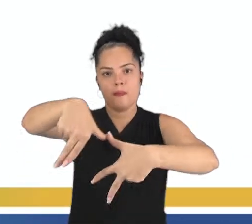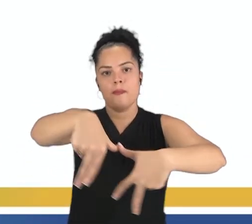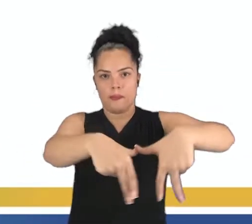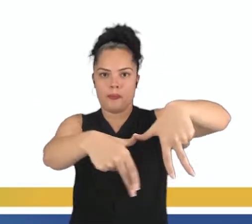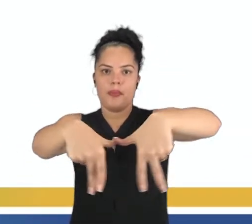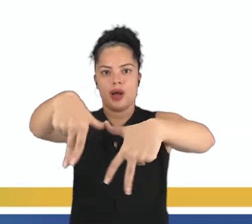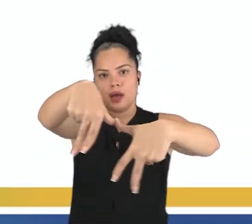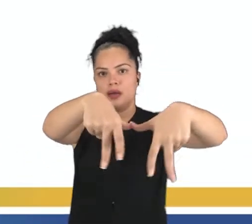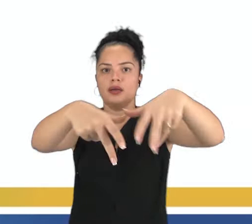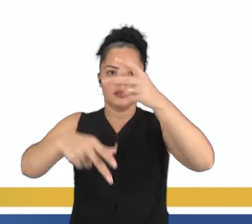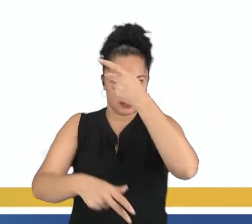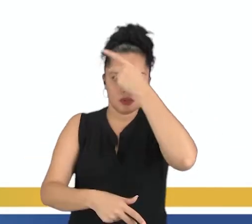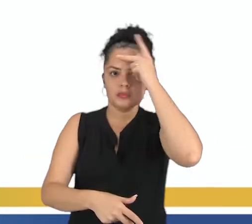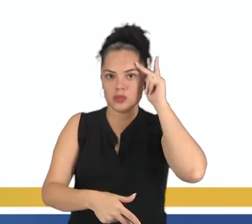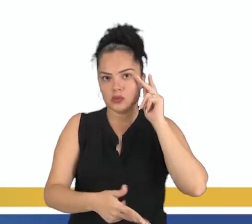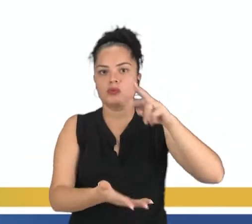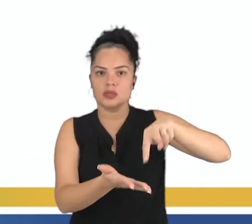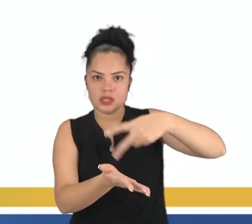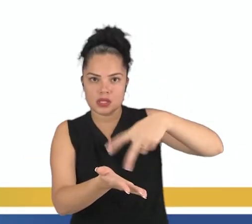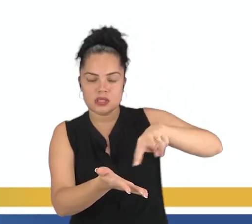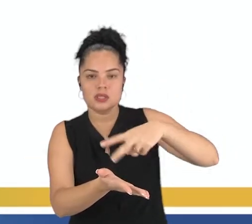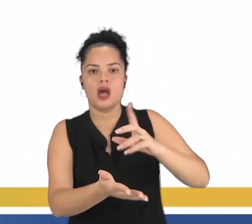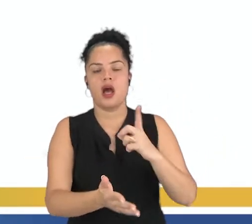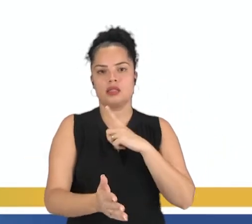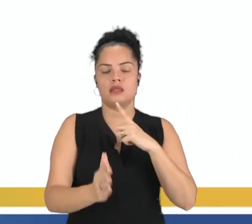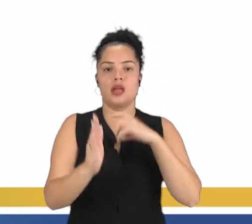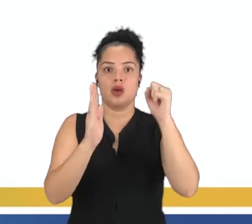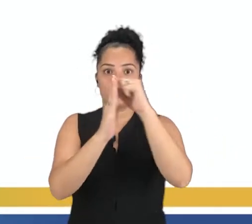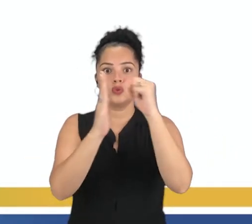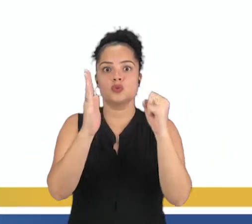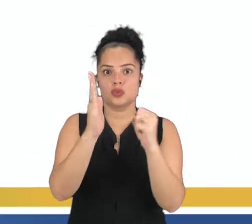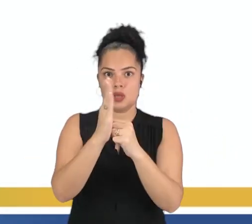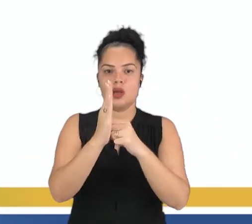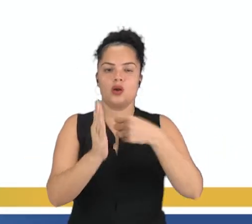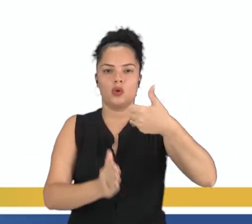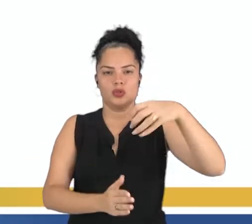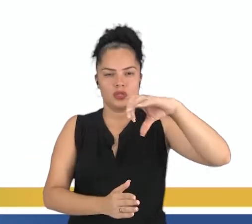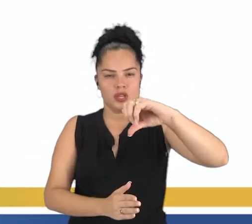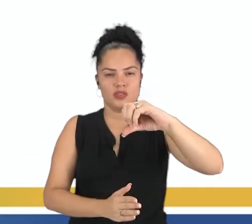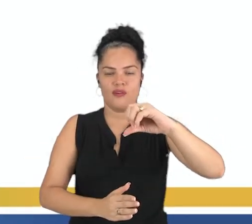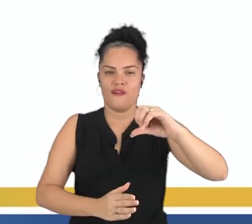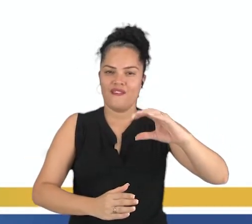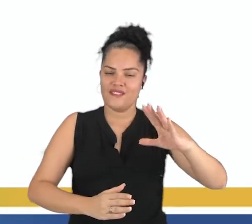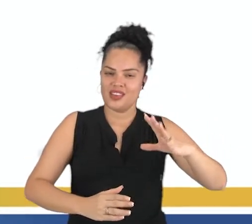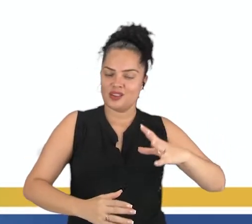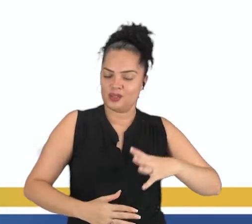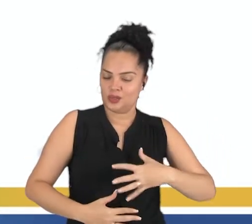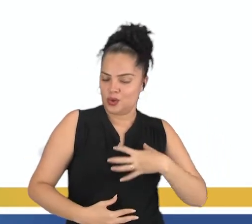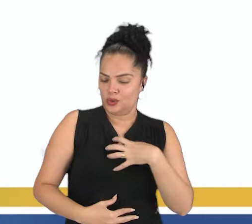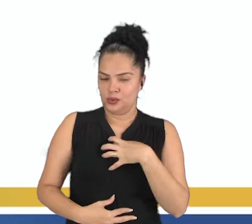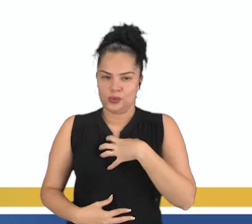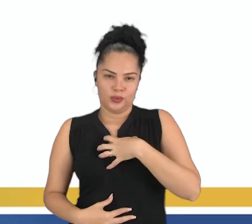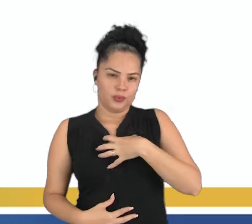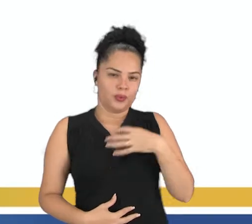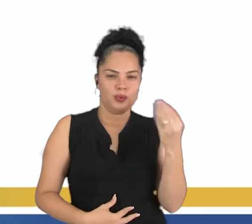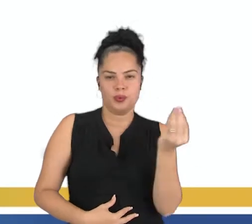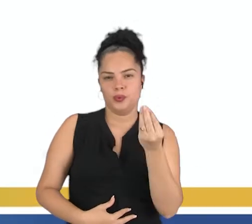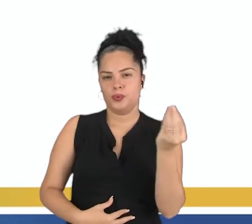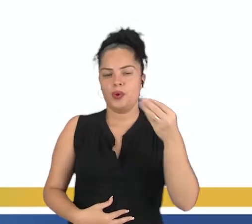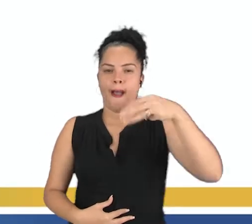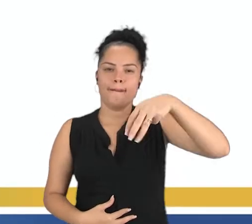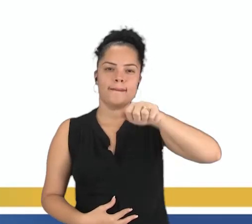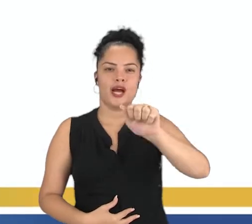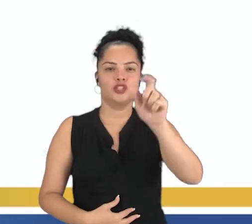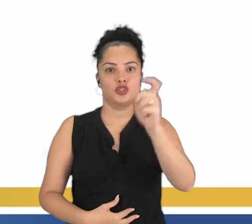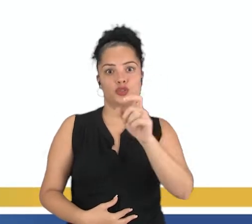século XIX já umas danças mais populares, por exemplo, mais sensuais, como o maxixe, o tango.